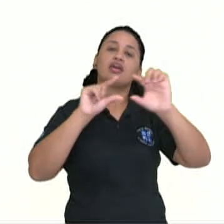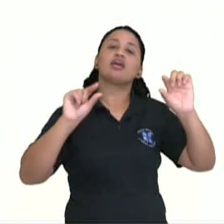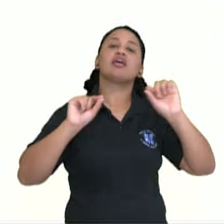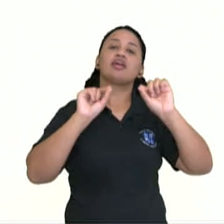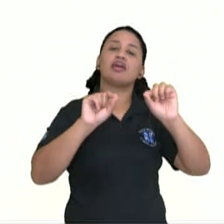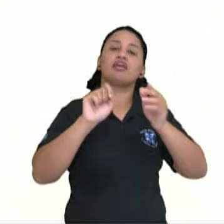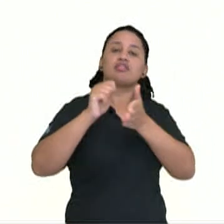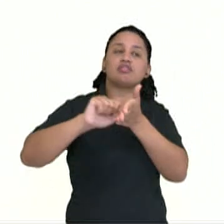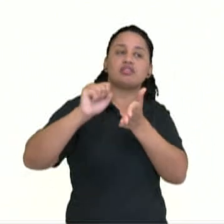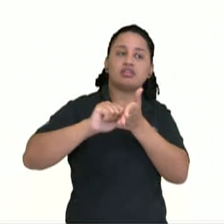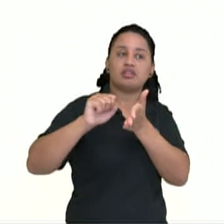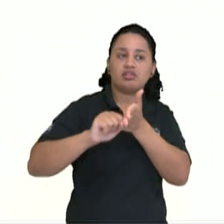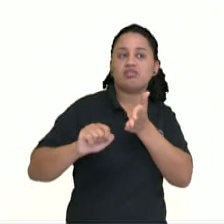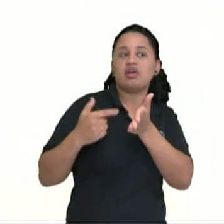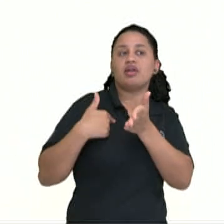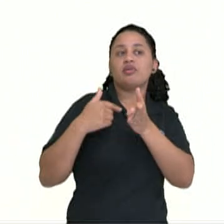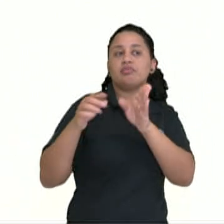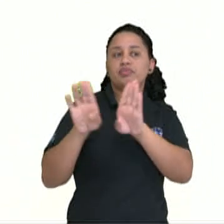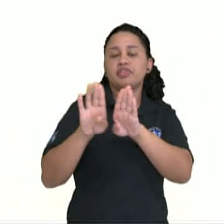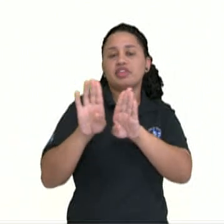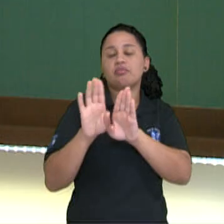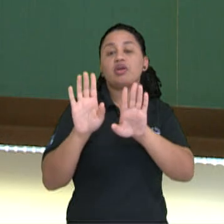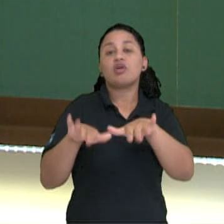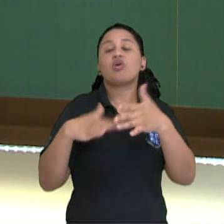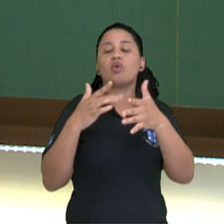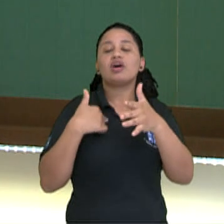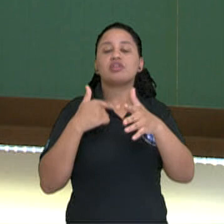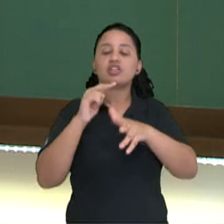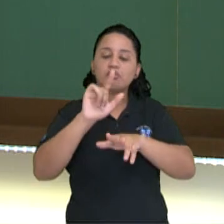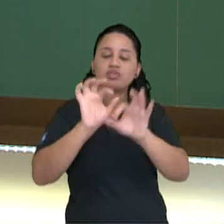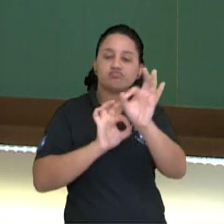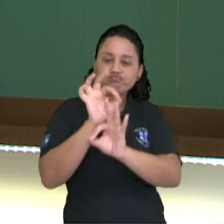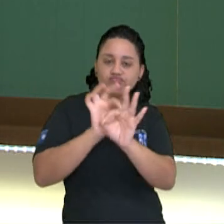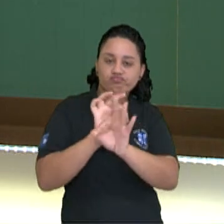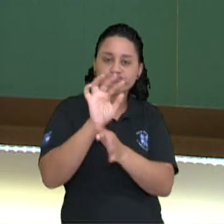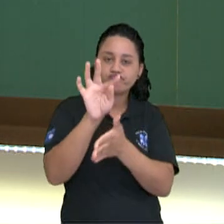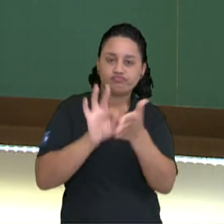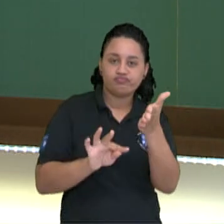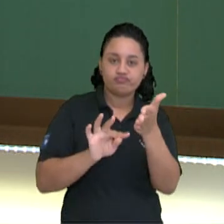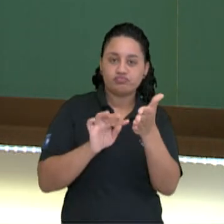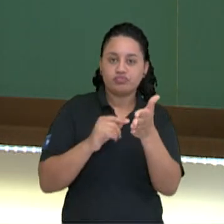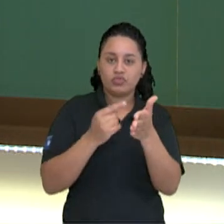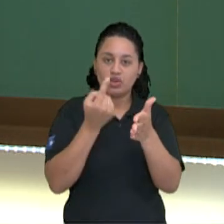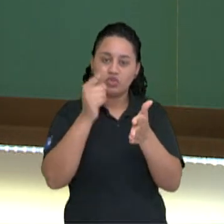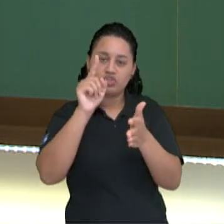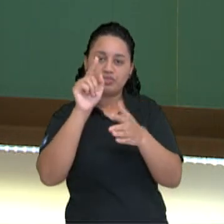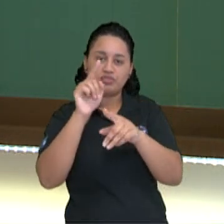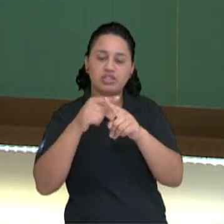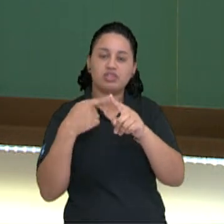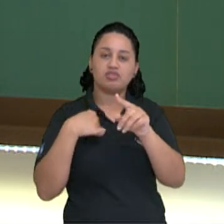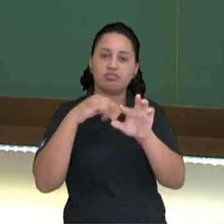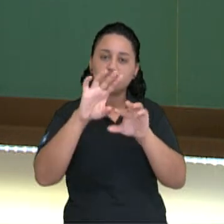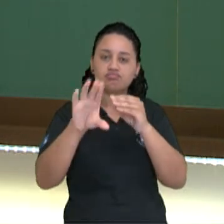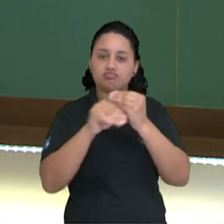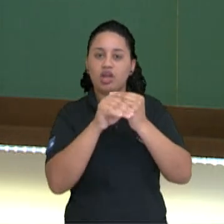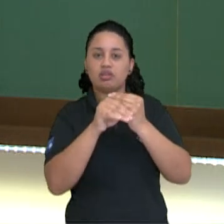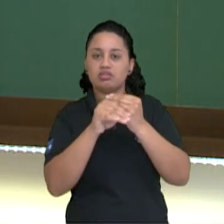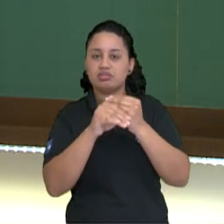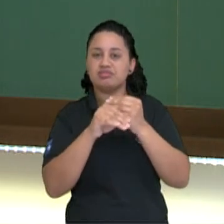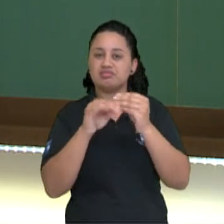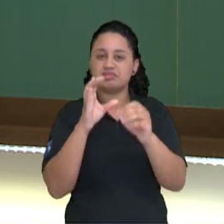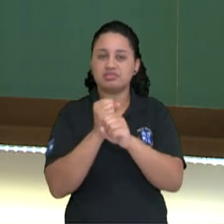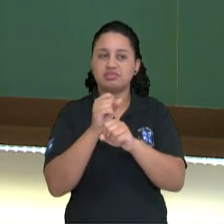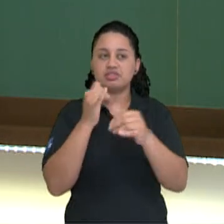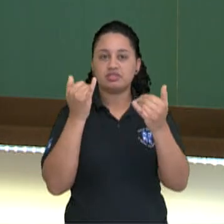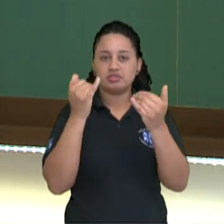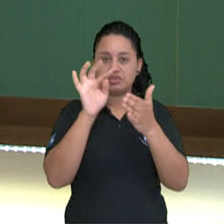da redação, ou seja, de quem publicou, e quando o texto foi atualizado pela última vez, quando a notícia foi atualizada pela última vez.